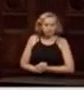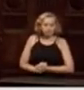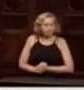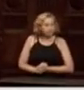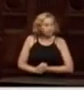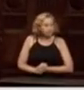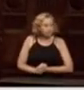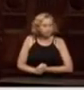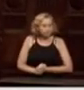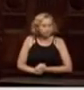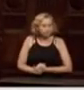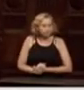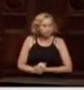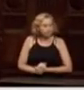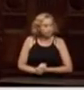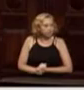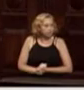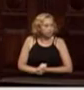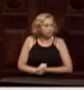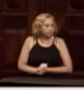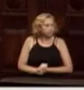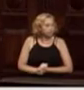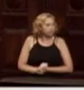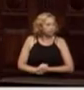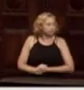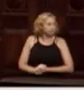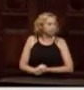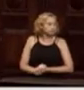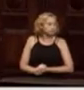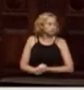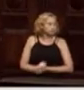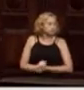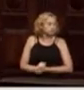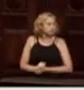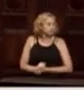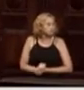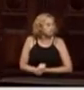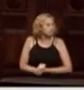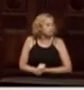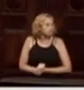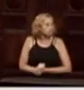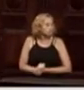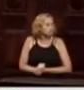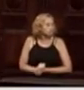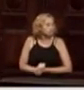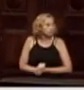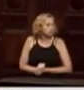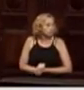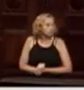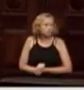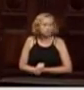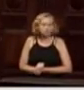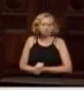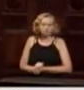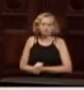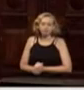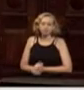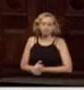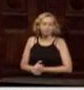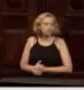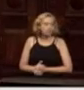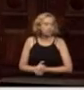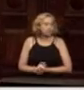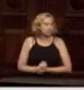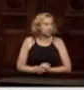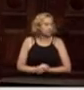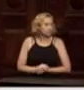que é, né? Presidente, eu acho que não teve oportunidade de conviver com a deputada Rosângela aqui, mas é uma das figuras